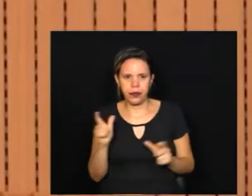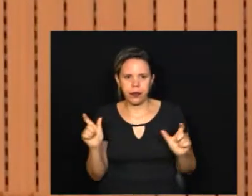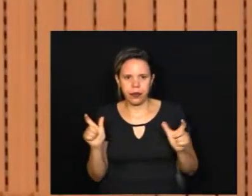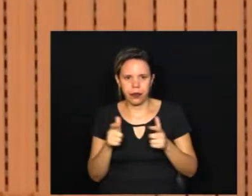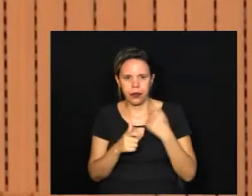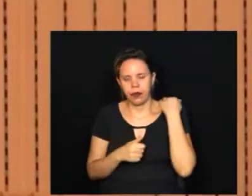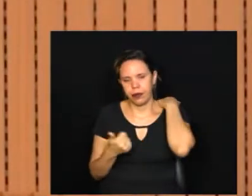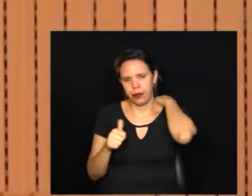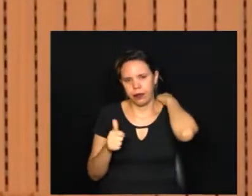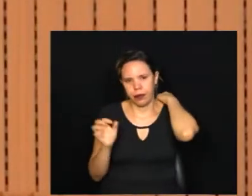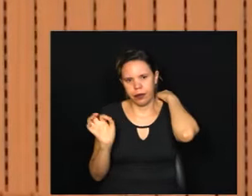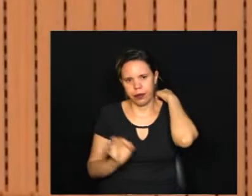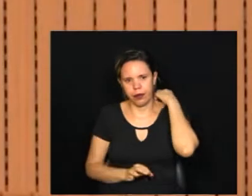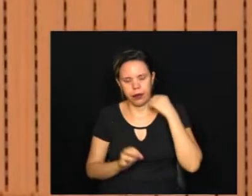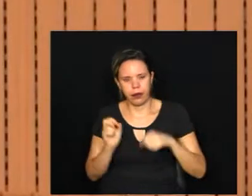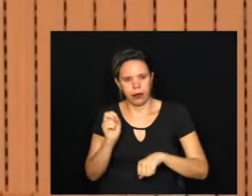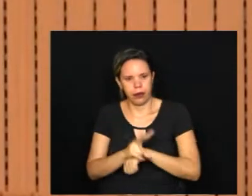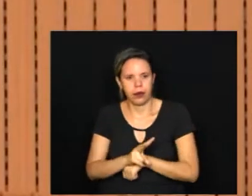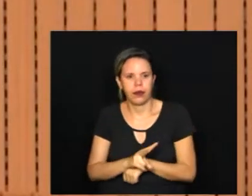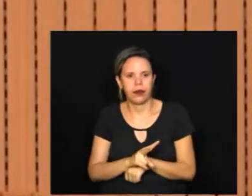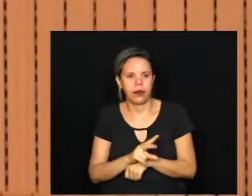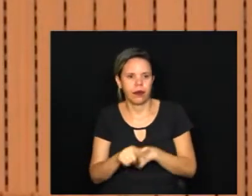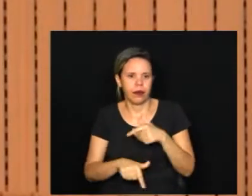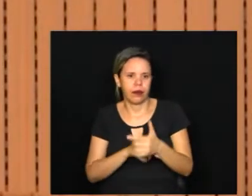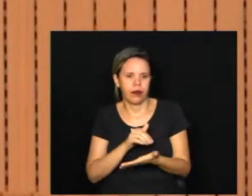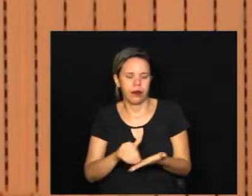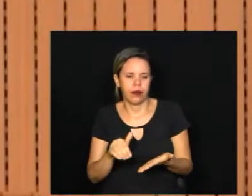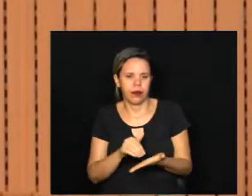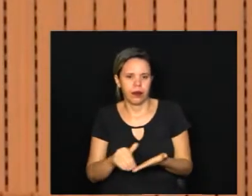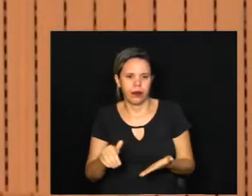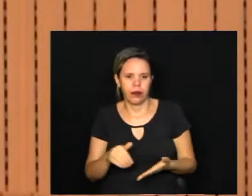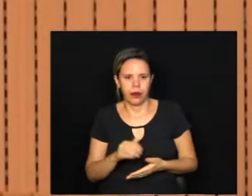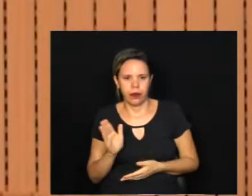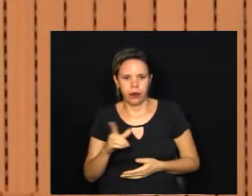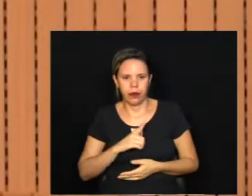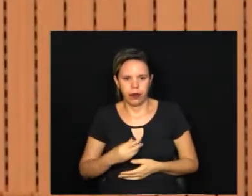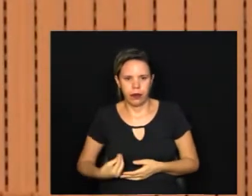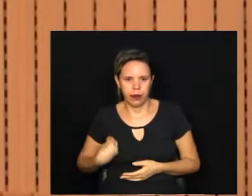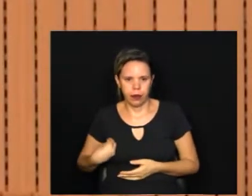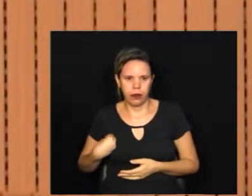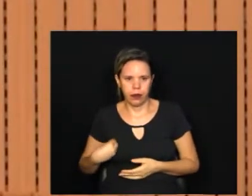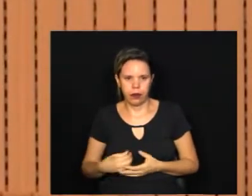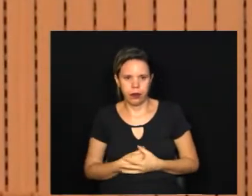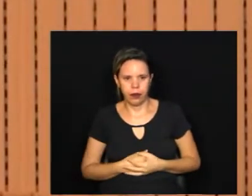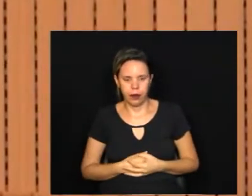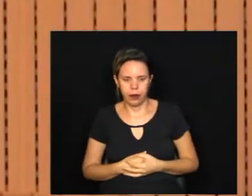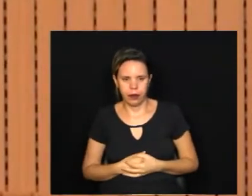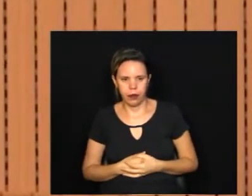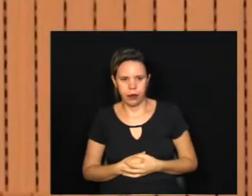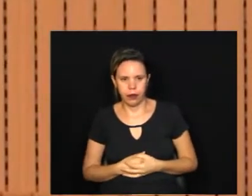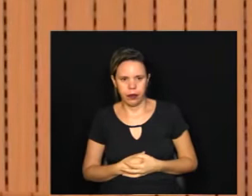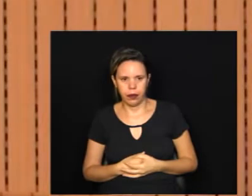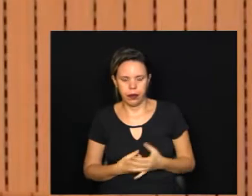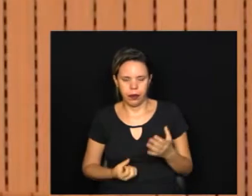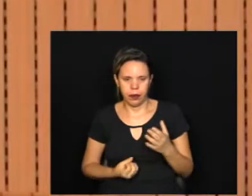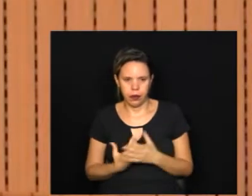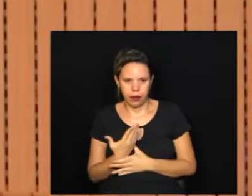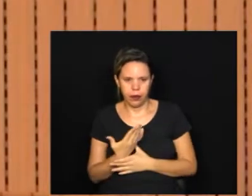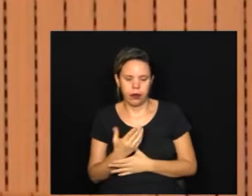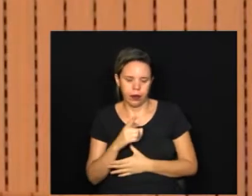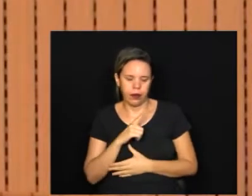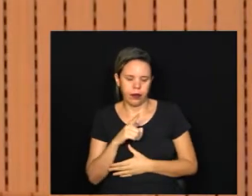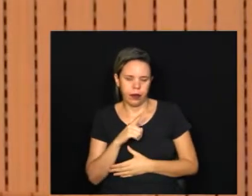de 11% dos cargos de assessoria, considerando os cargos já existentes, o que vai gerar